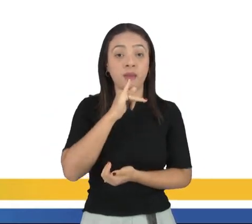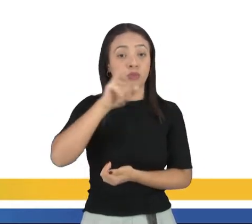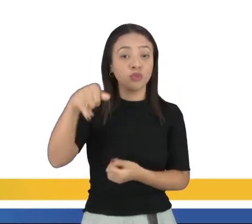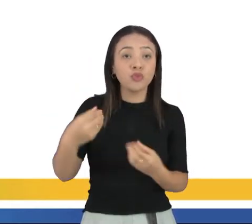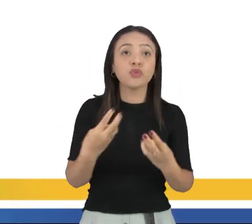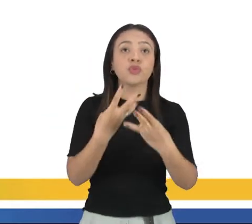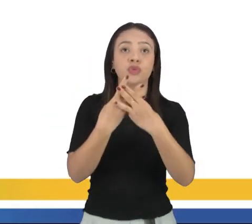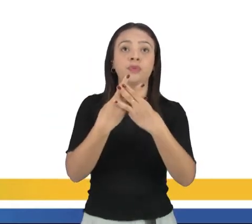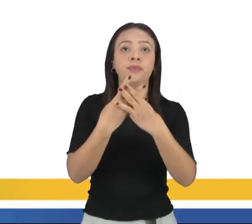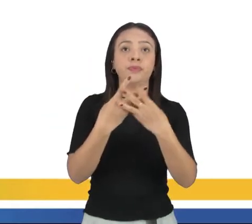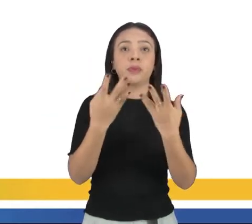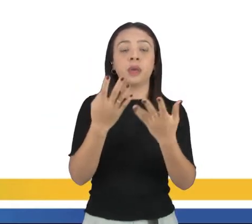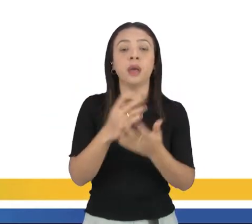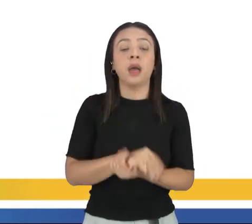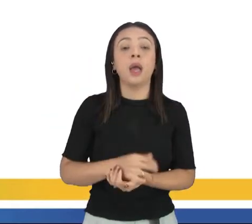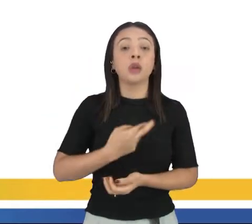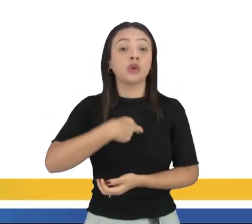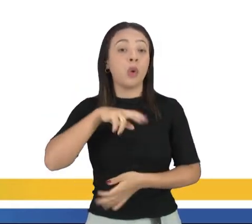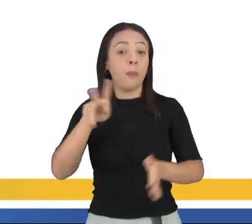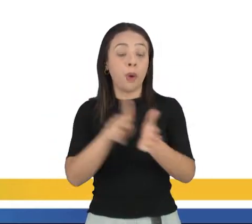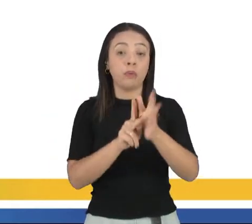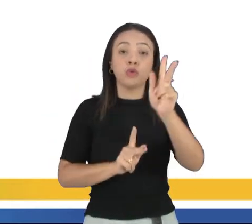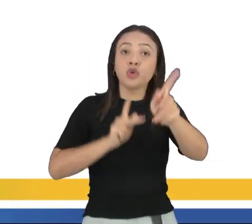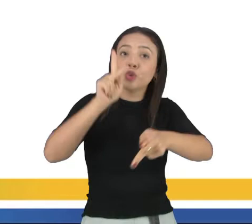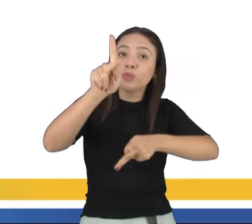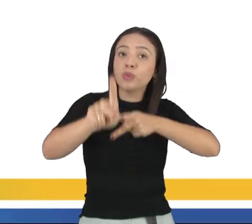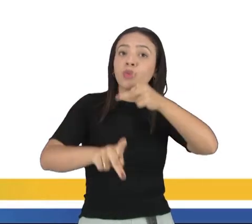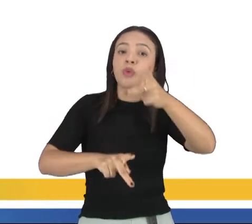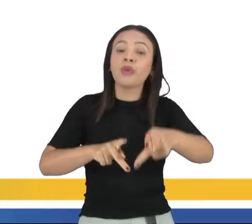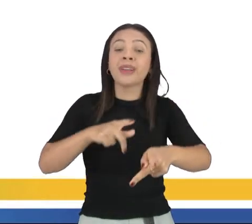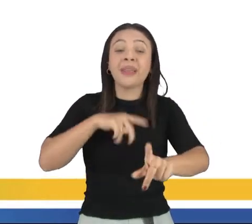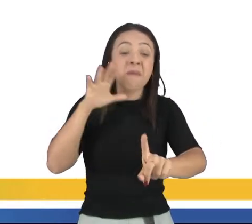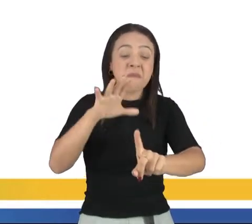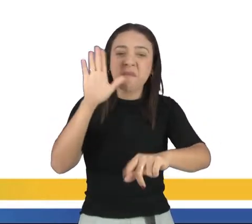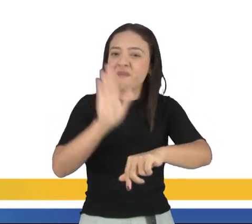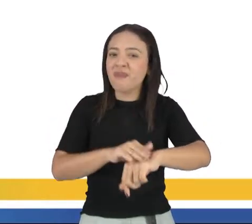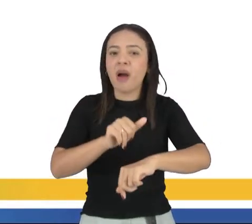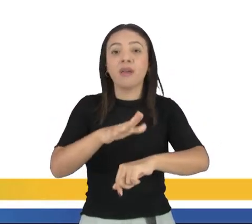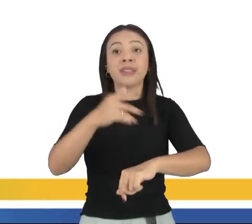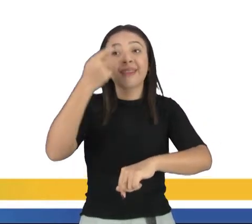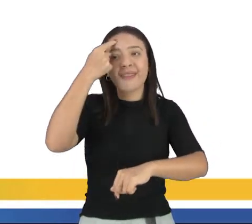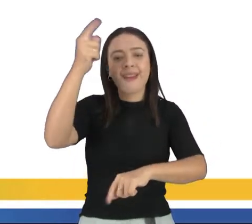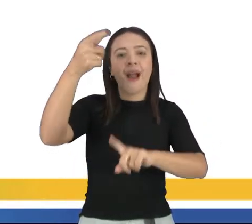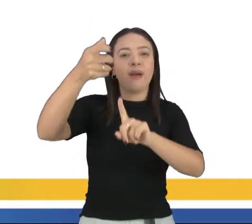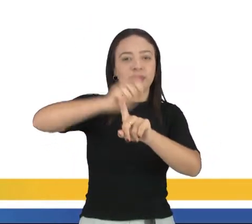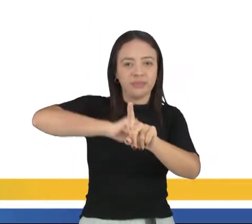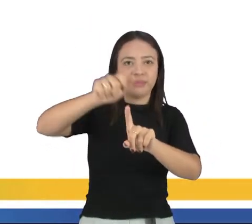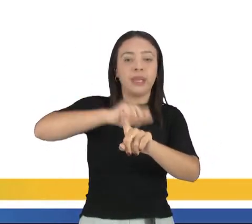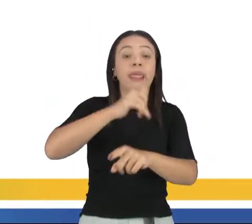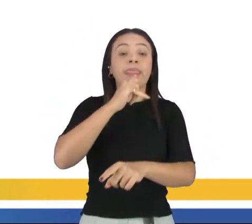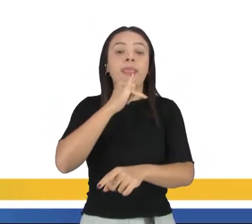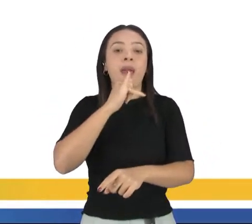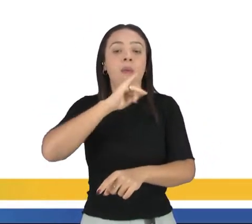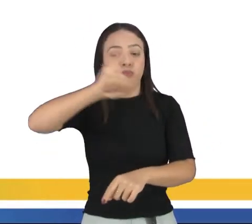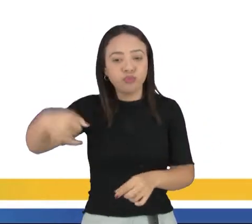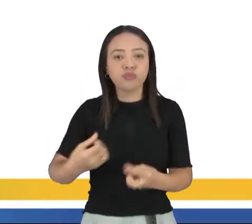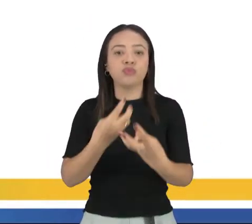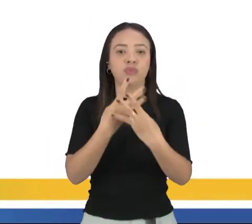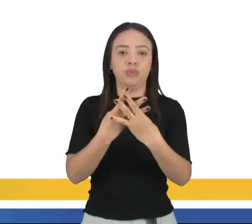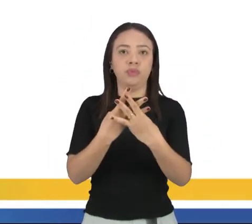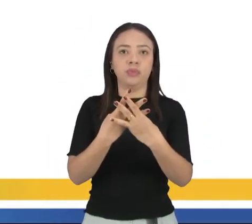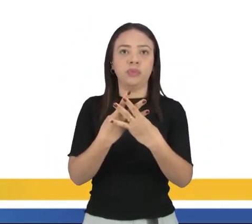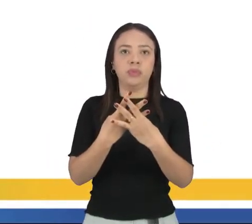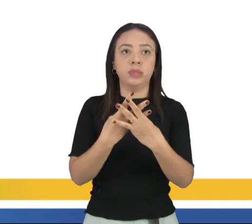Deus né então a religião de um de vida de um povo Talvez seja o elemento que mais influencia na criação de um calendário né então o judaísmo